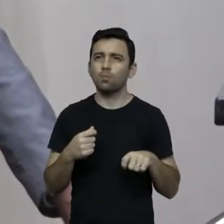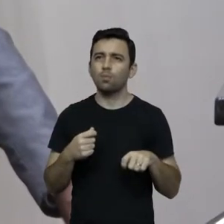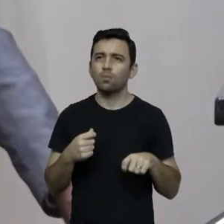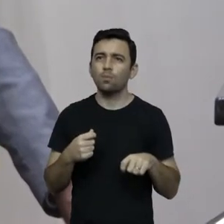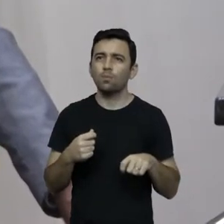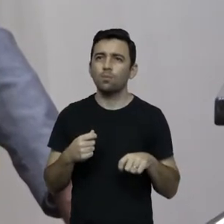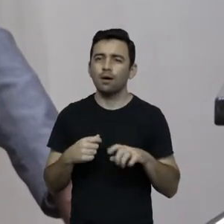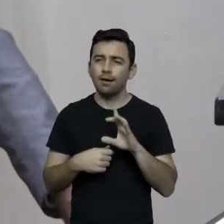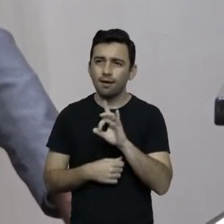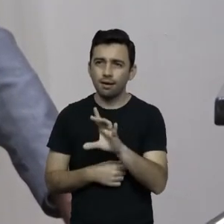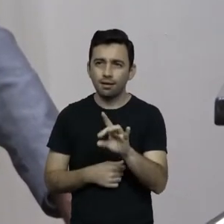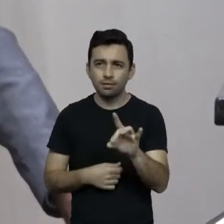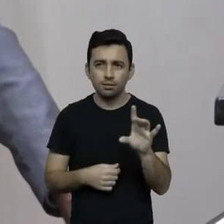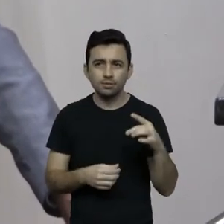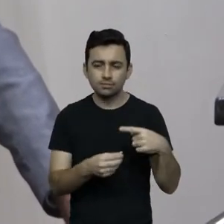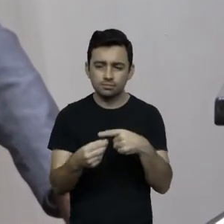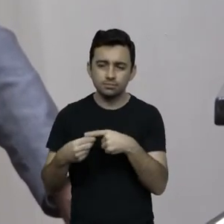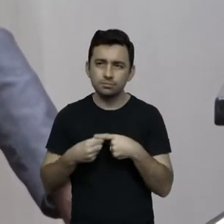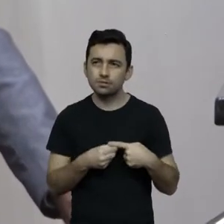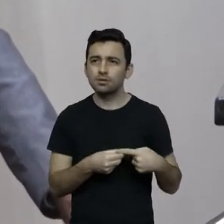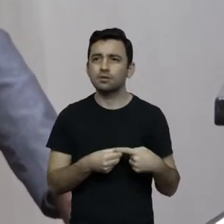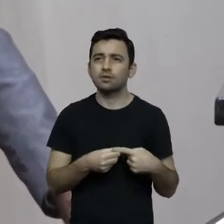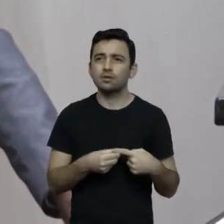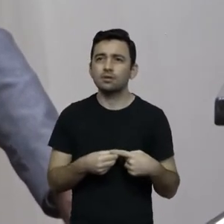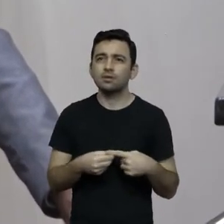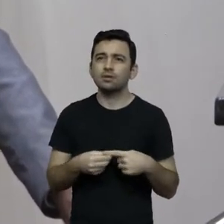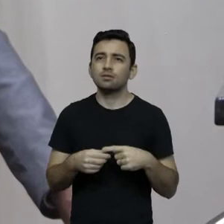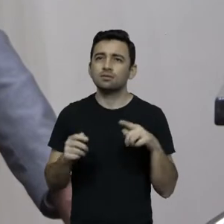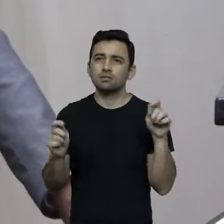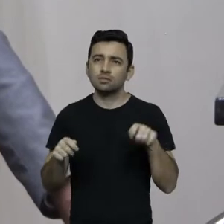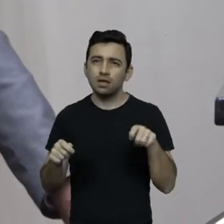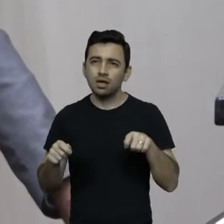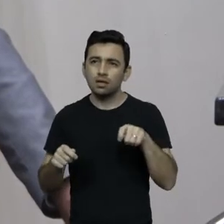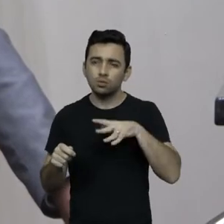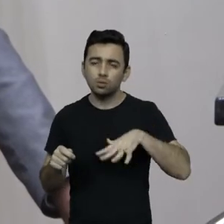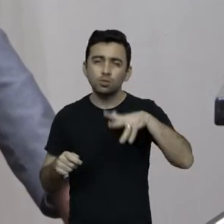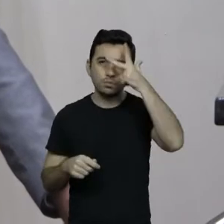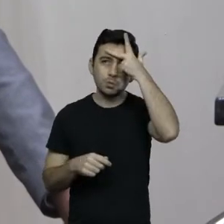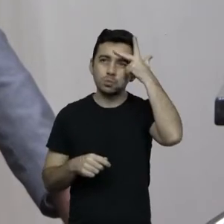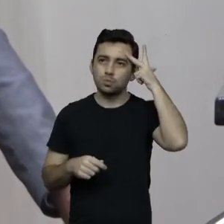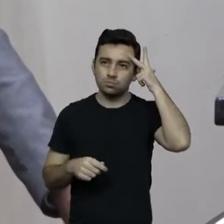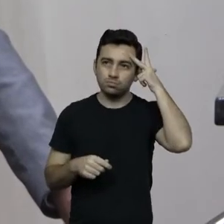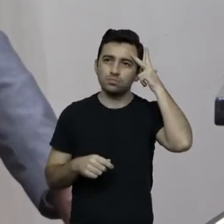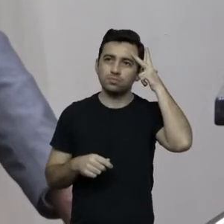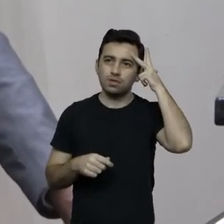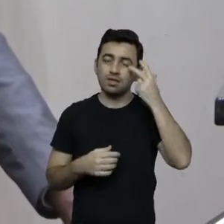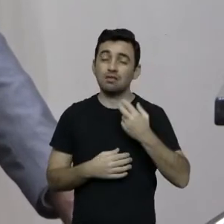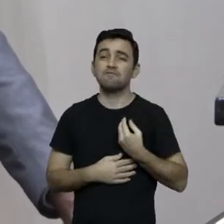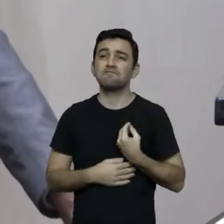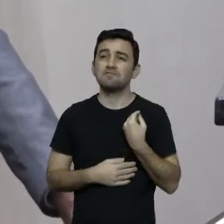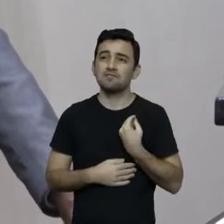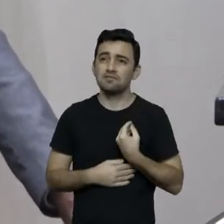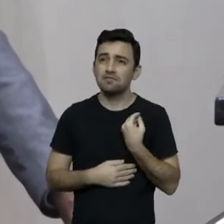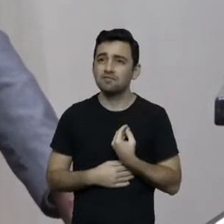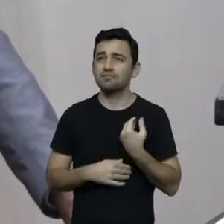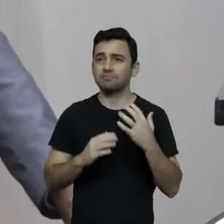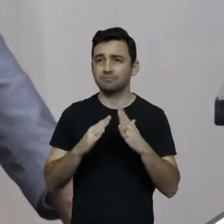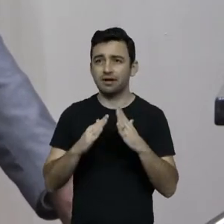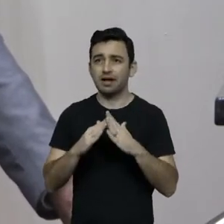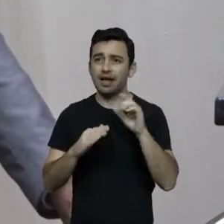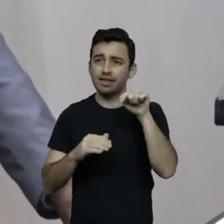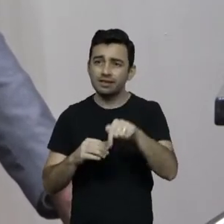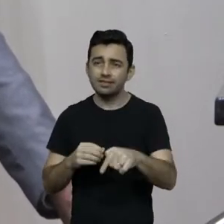é de cada um desses municípios serão seja para sua gente que vive mora naquele